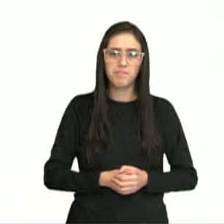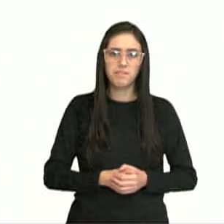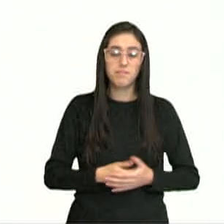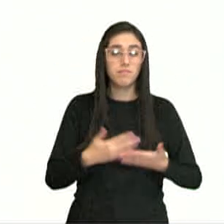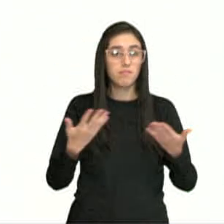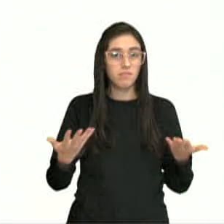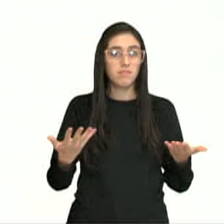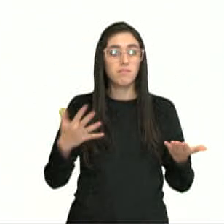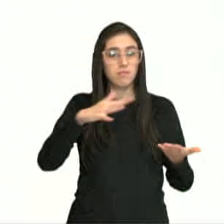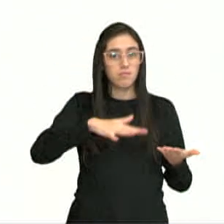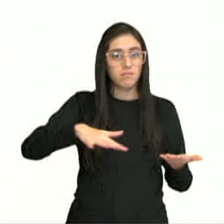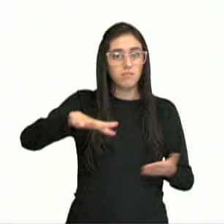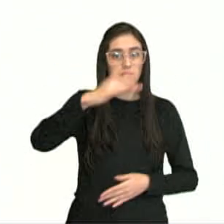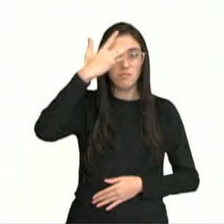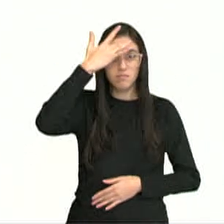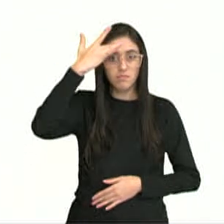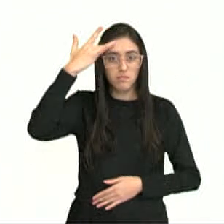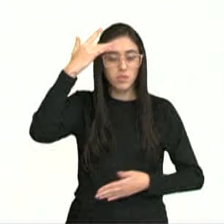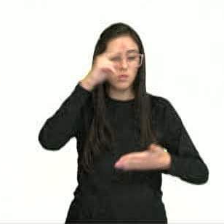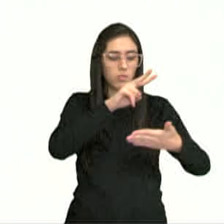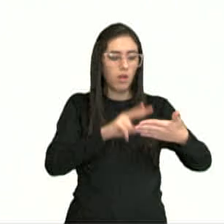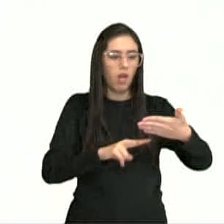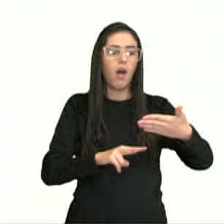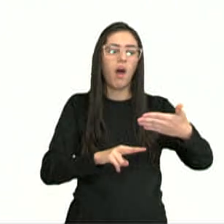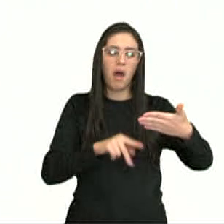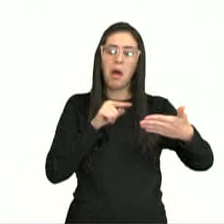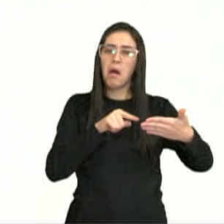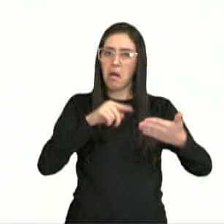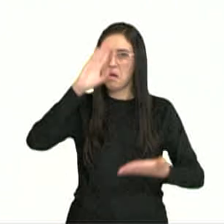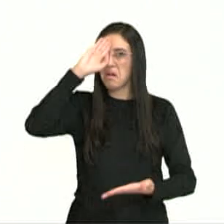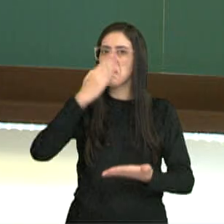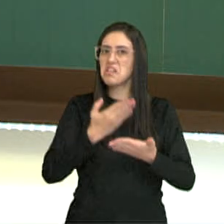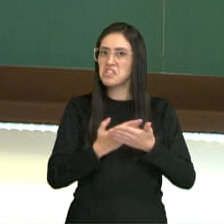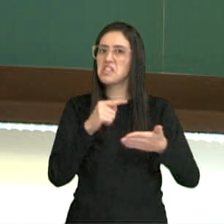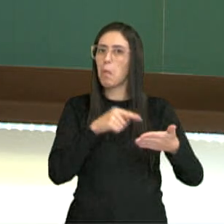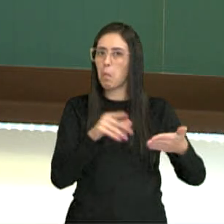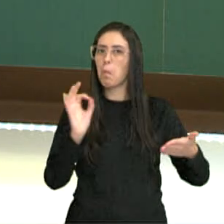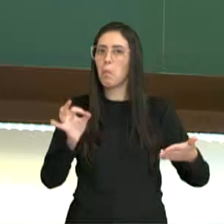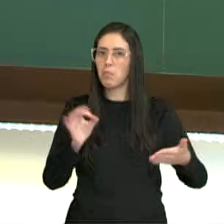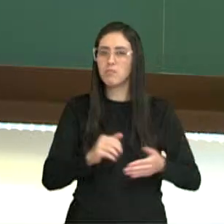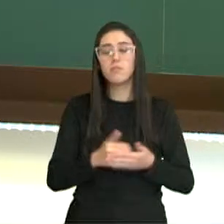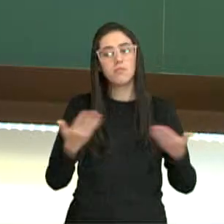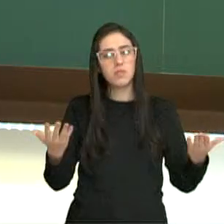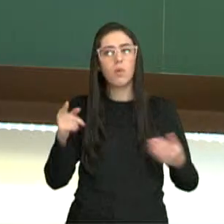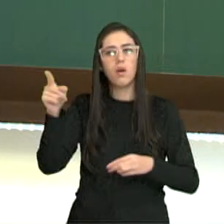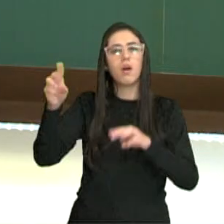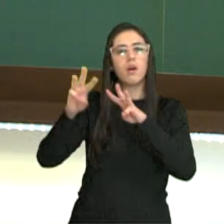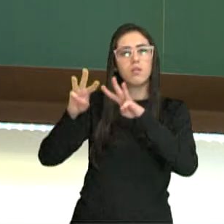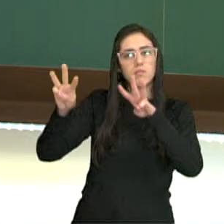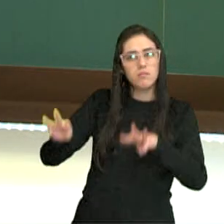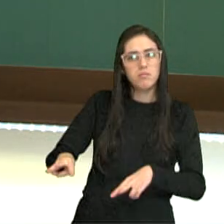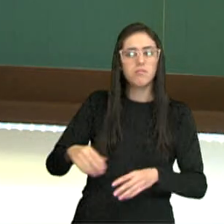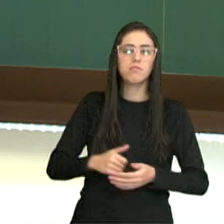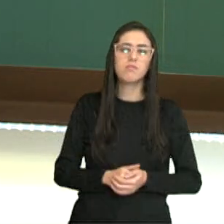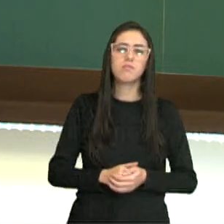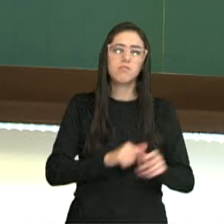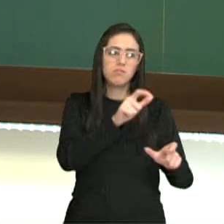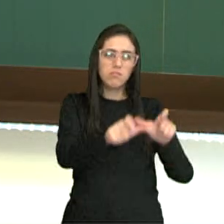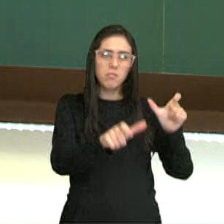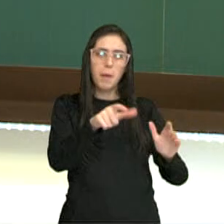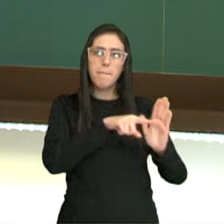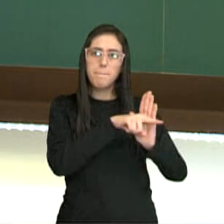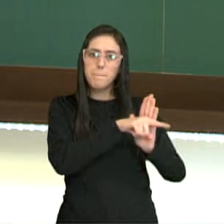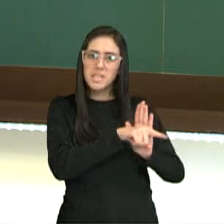garantir credibilidade ao que foi relatado. Então, eles colocam lá, né? A universidade, os